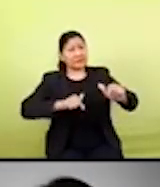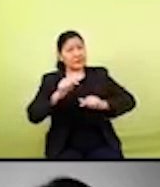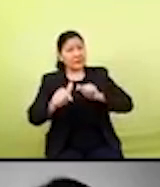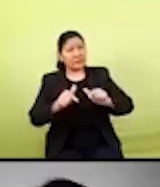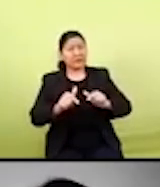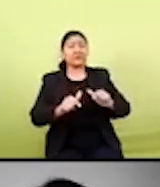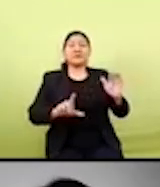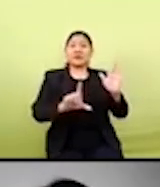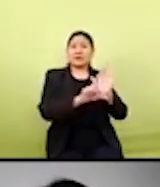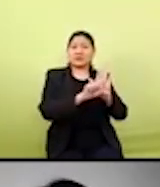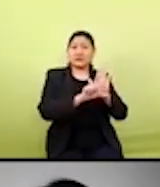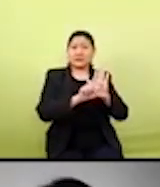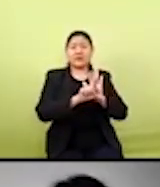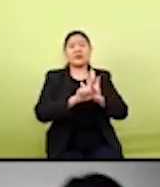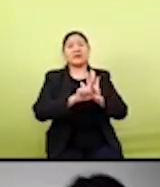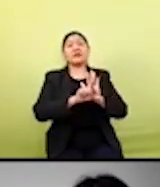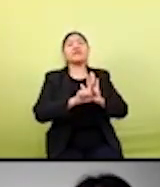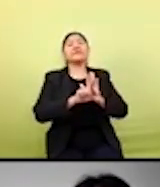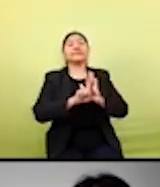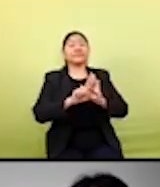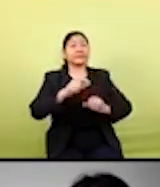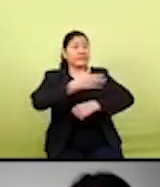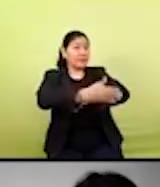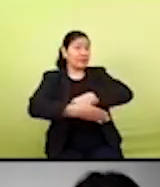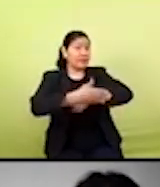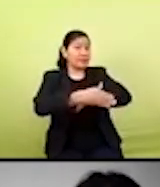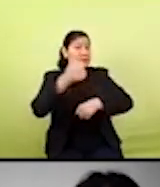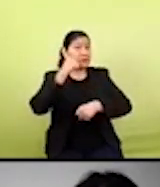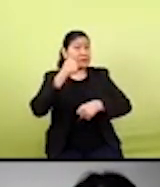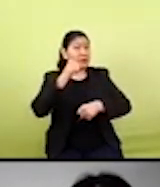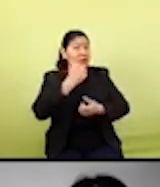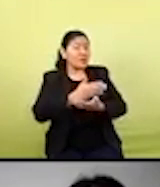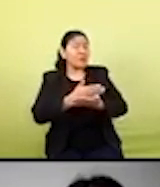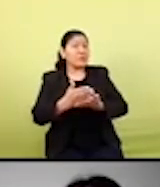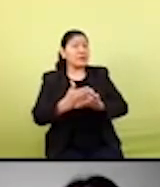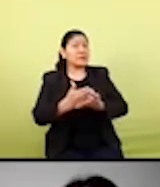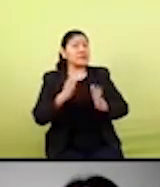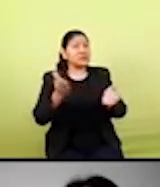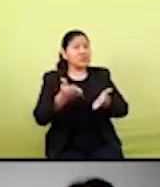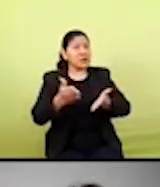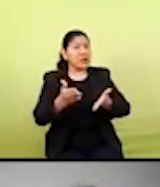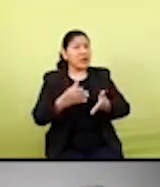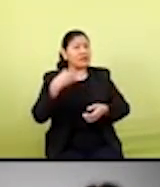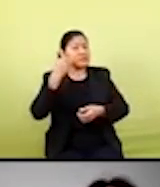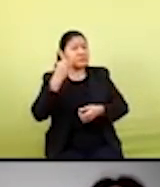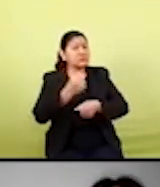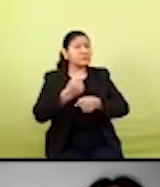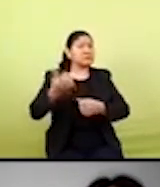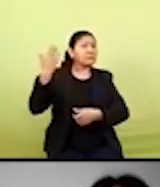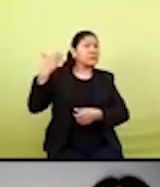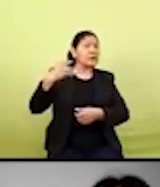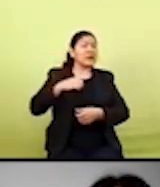11.340, né, de 2006, Maria da Penha, que esse ano está comemorando 14 anos, e depois